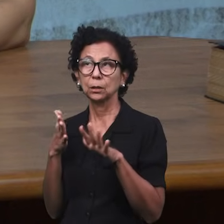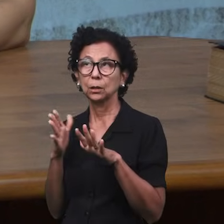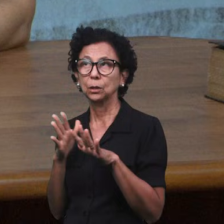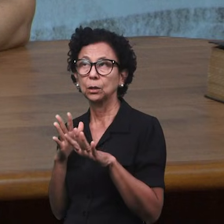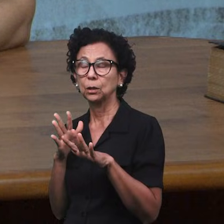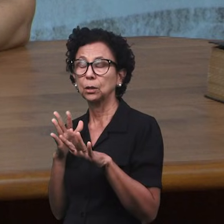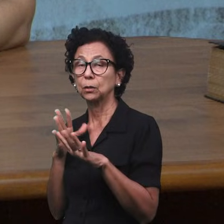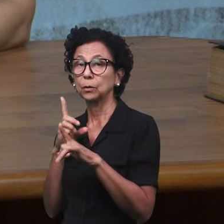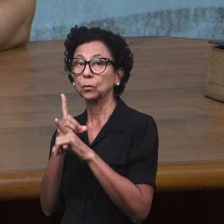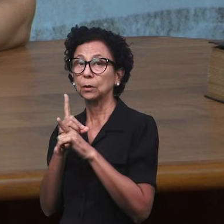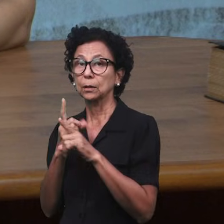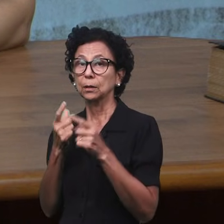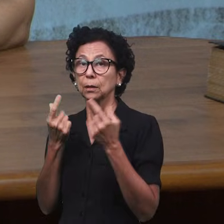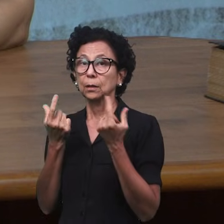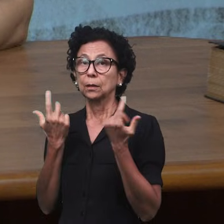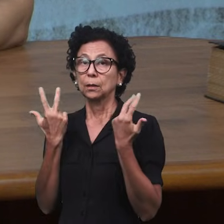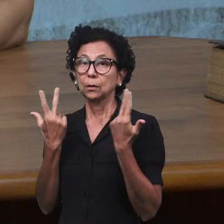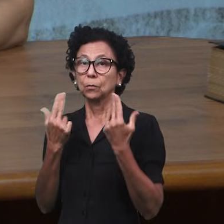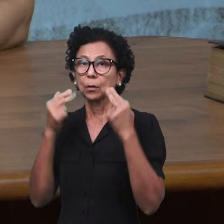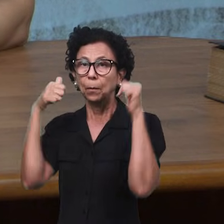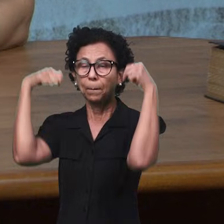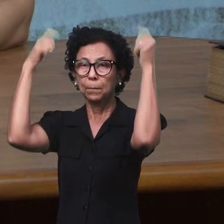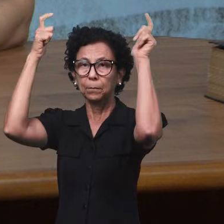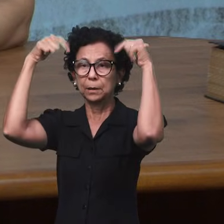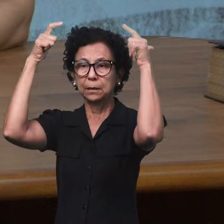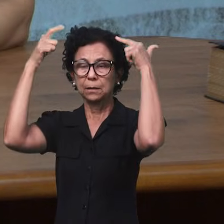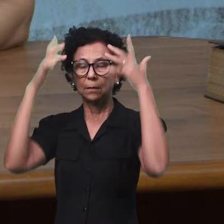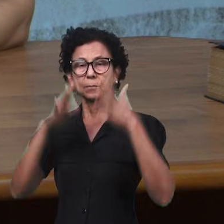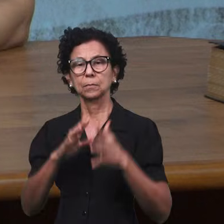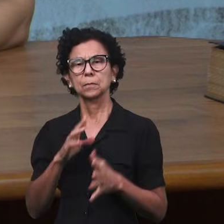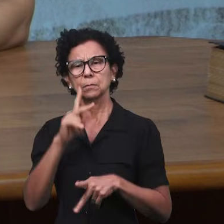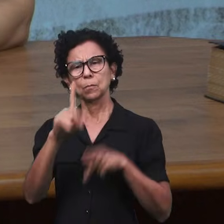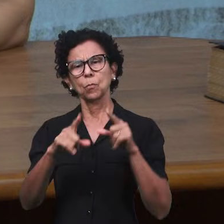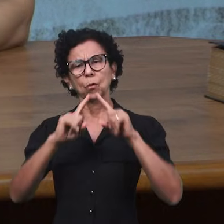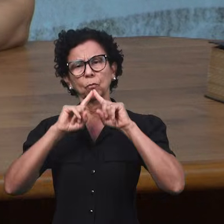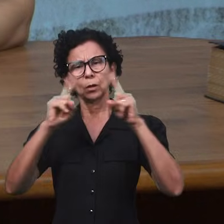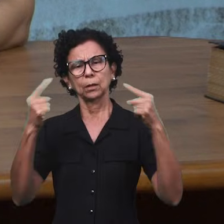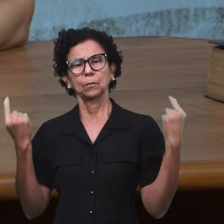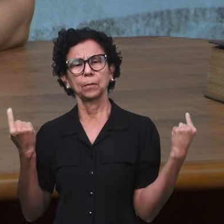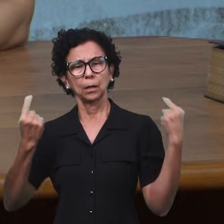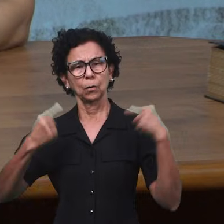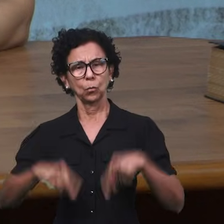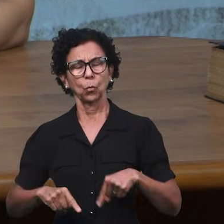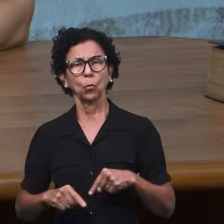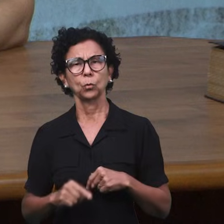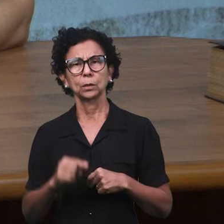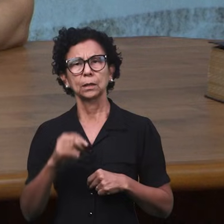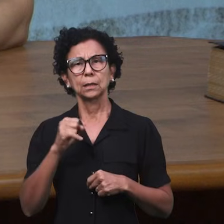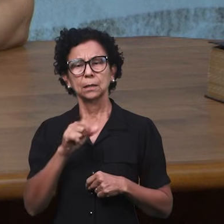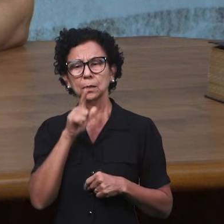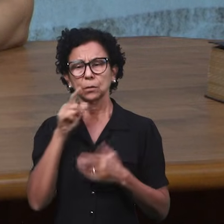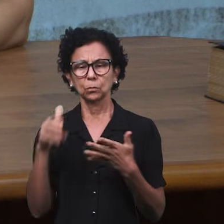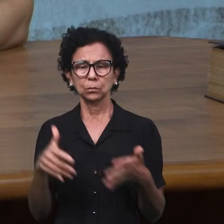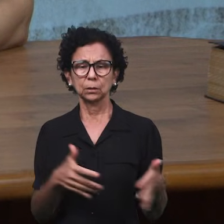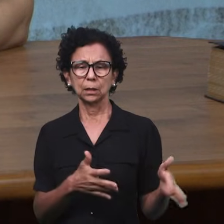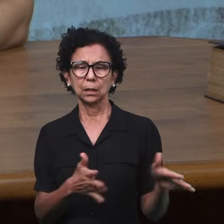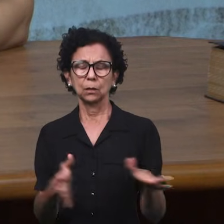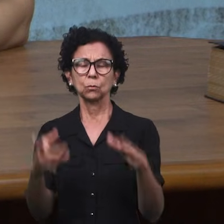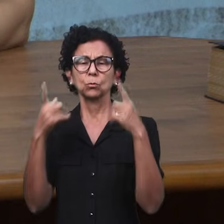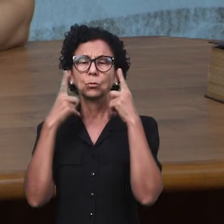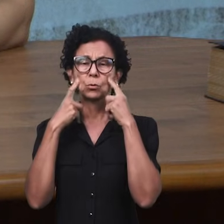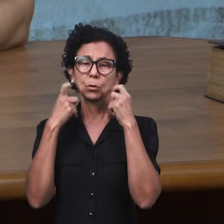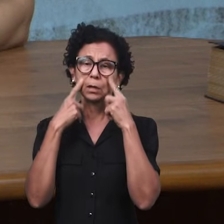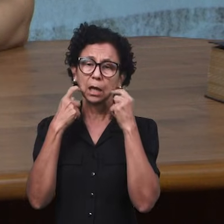minha terra clamar contra mim, e se os seus regos juntamente chorarem,